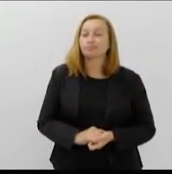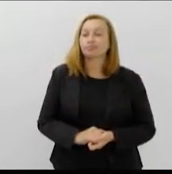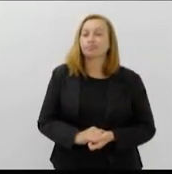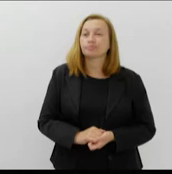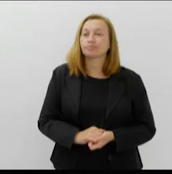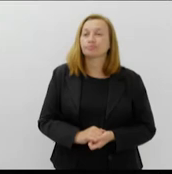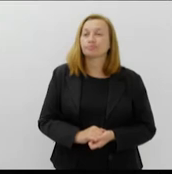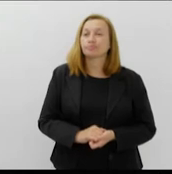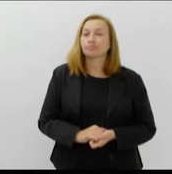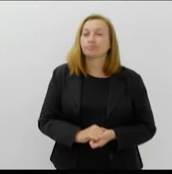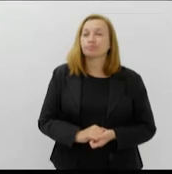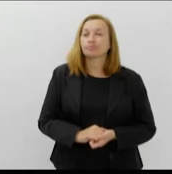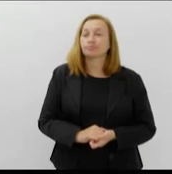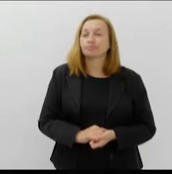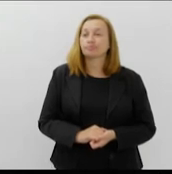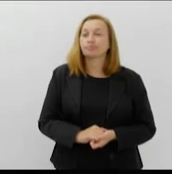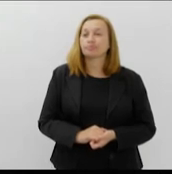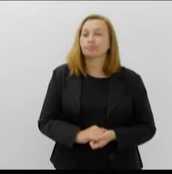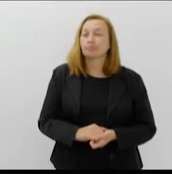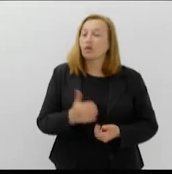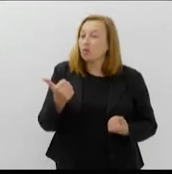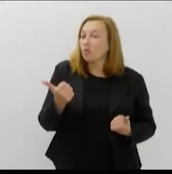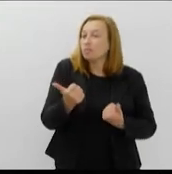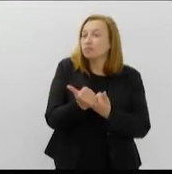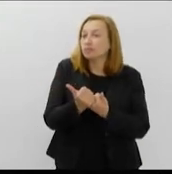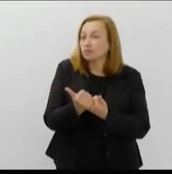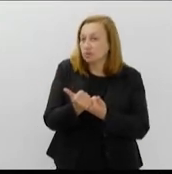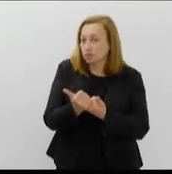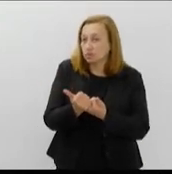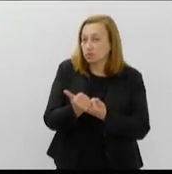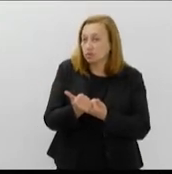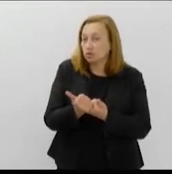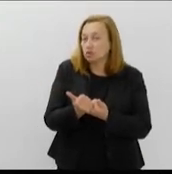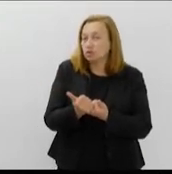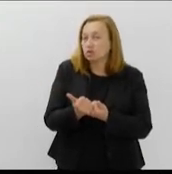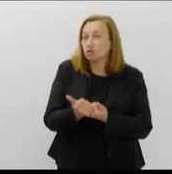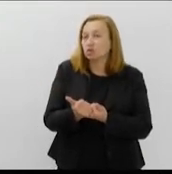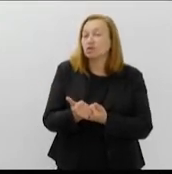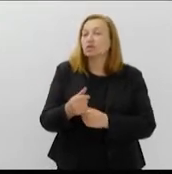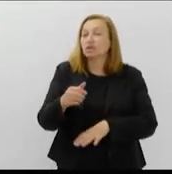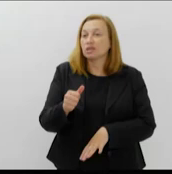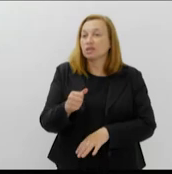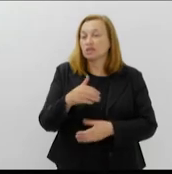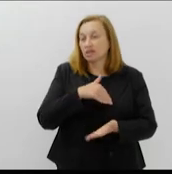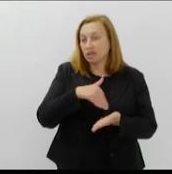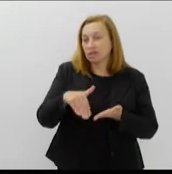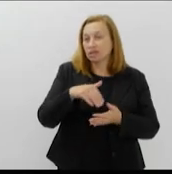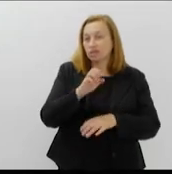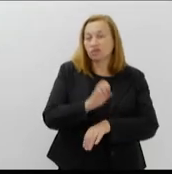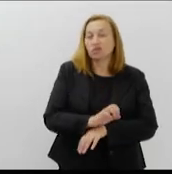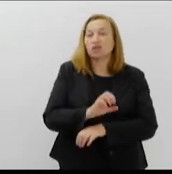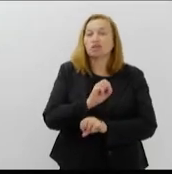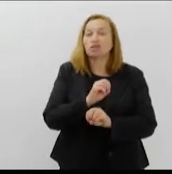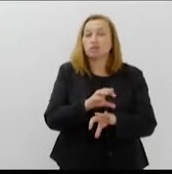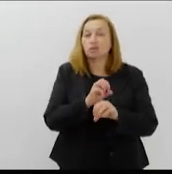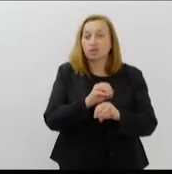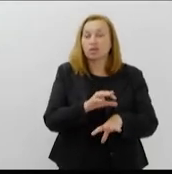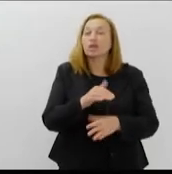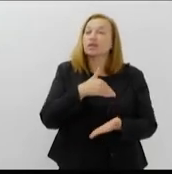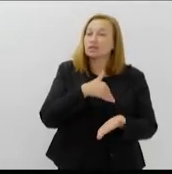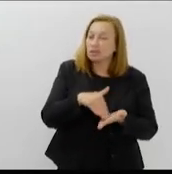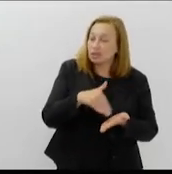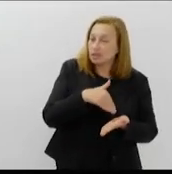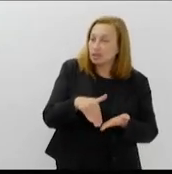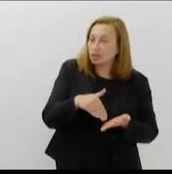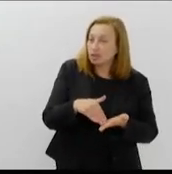que buscar o apoio dos agentes públicos estaduais, da Secretaria de Estado de Educação, da Secretaria